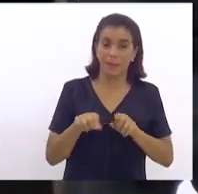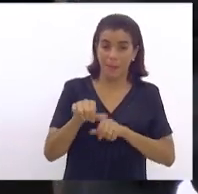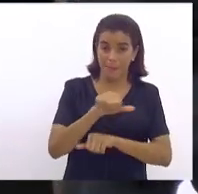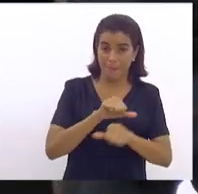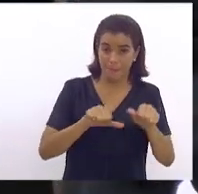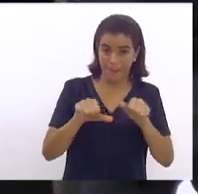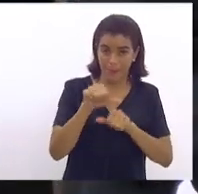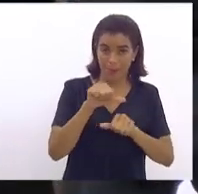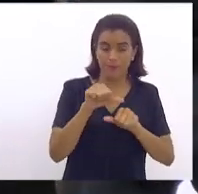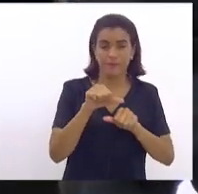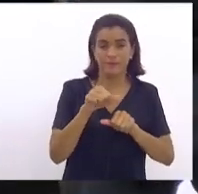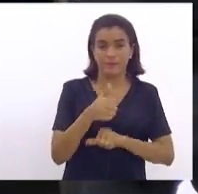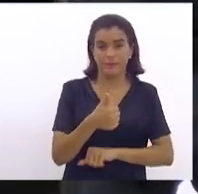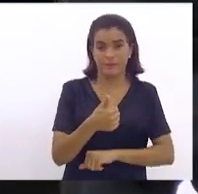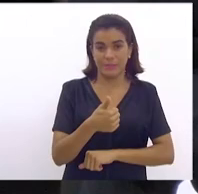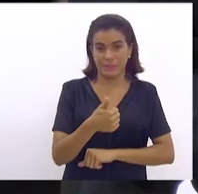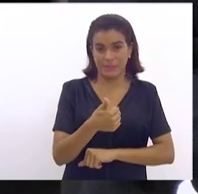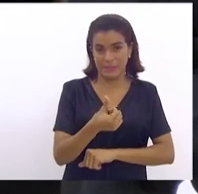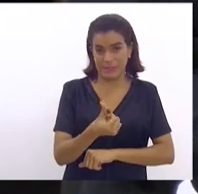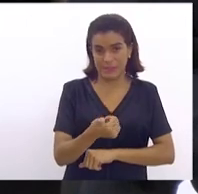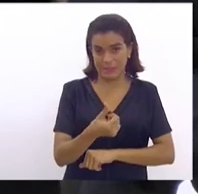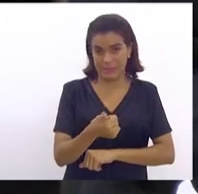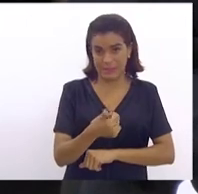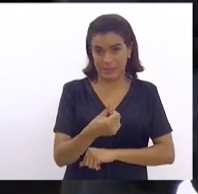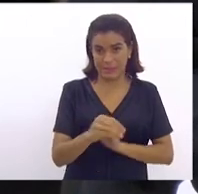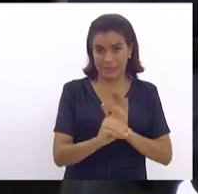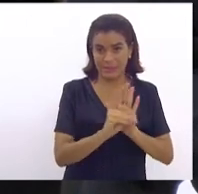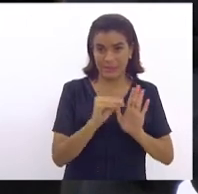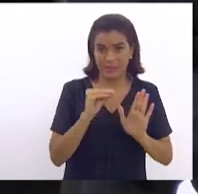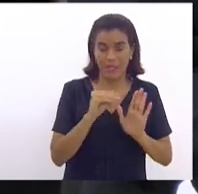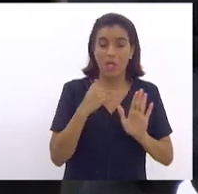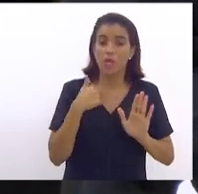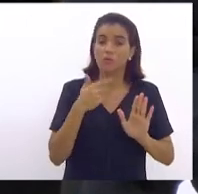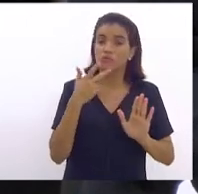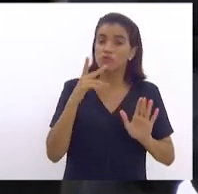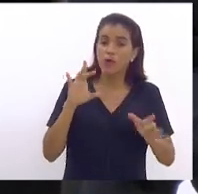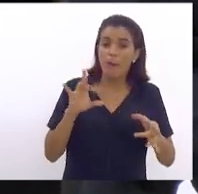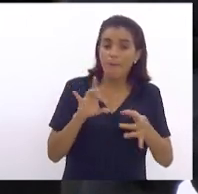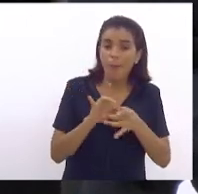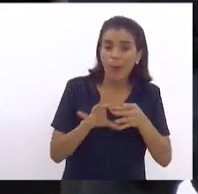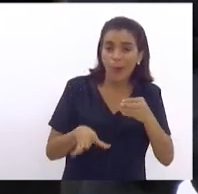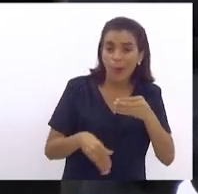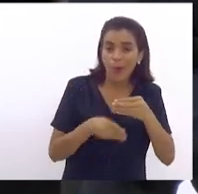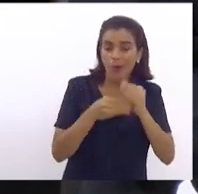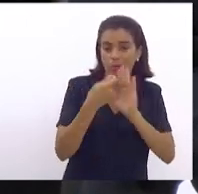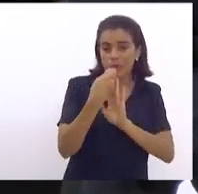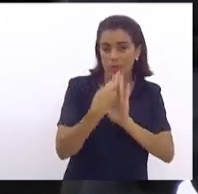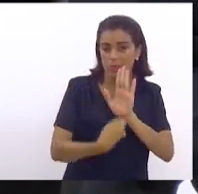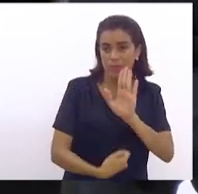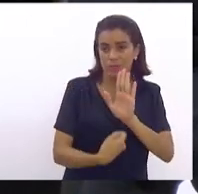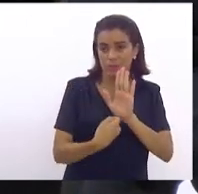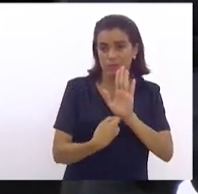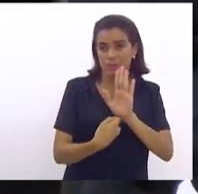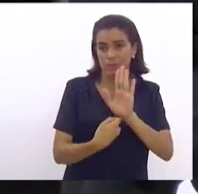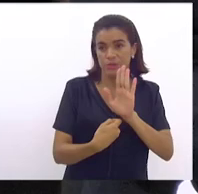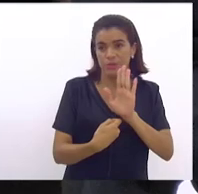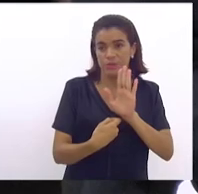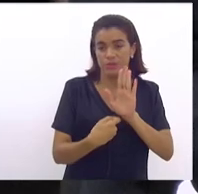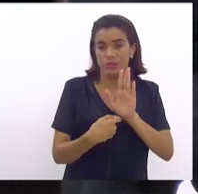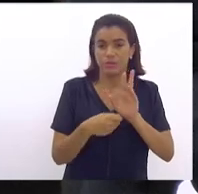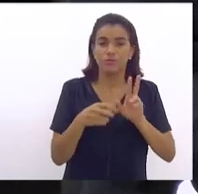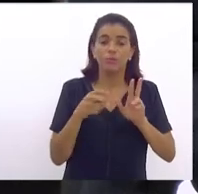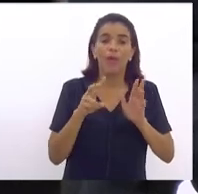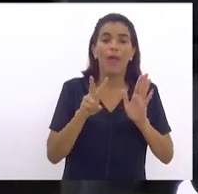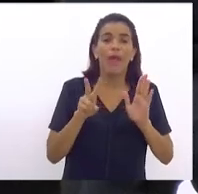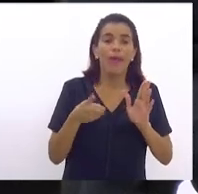16, ali, não é apenas fiz menção, né, completando o texto, que é uma